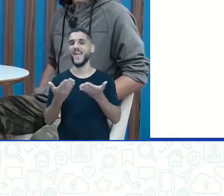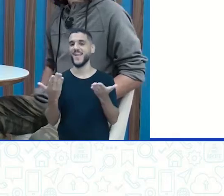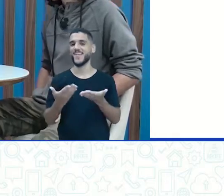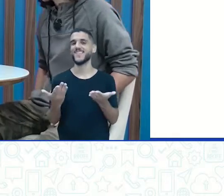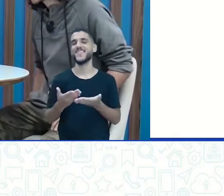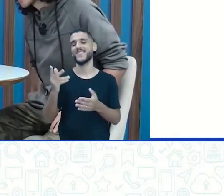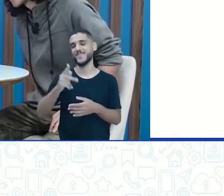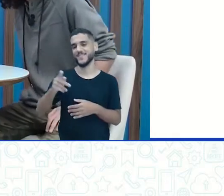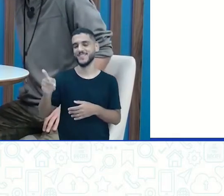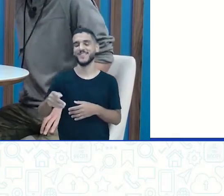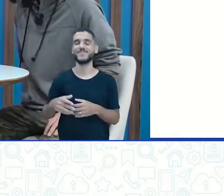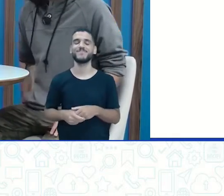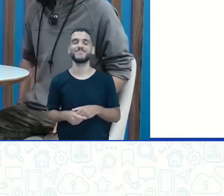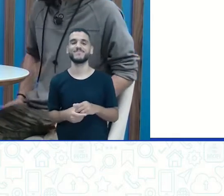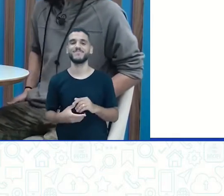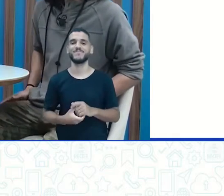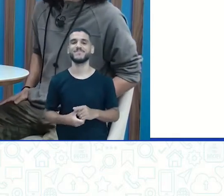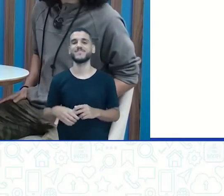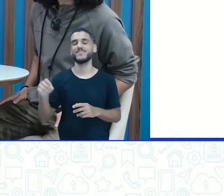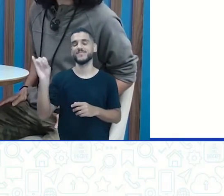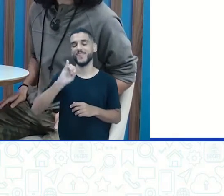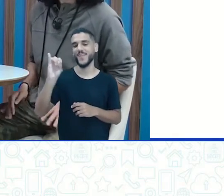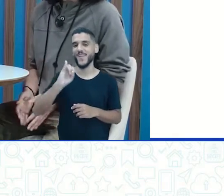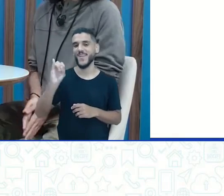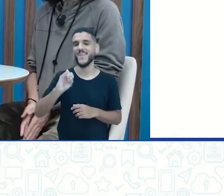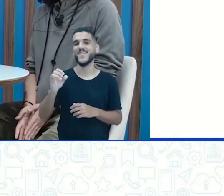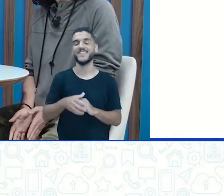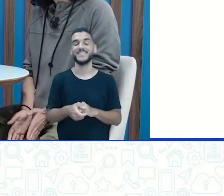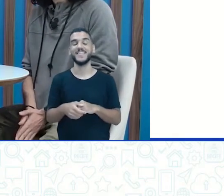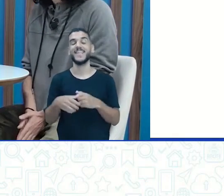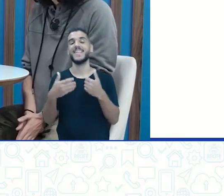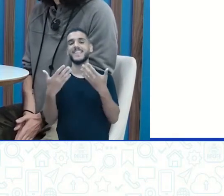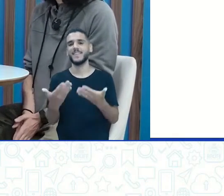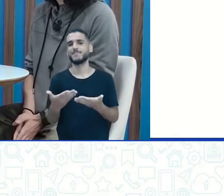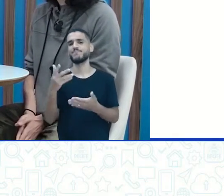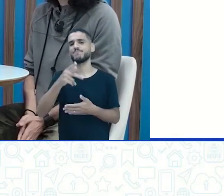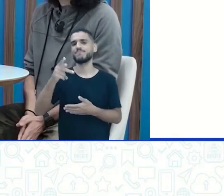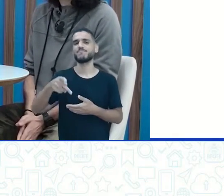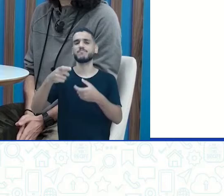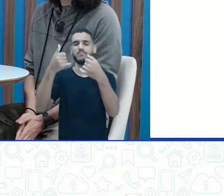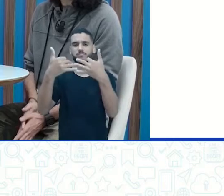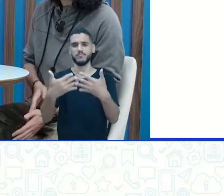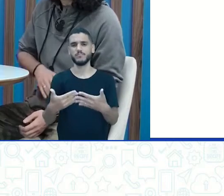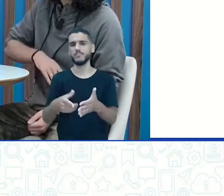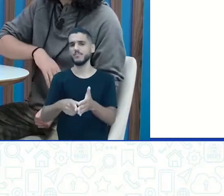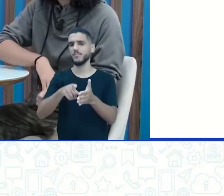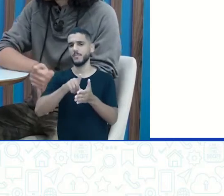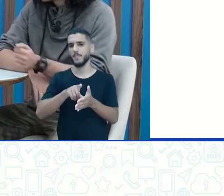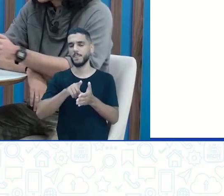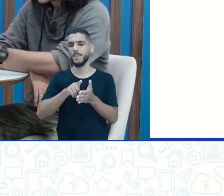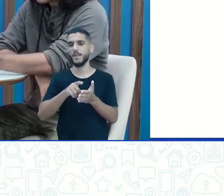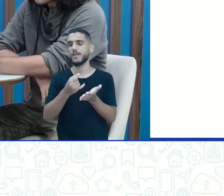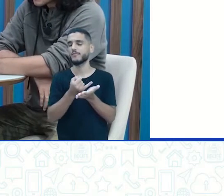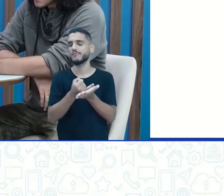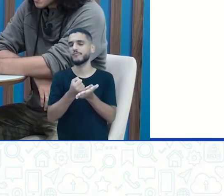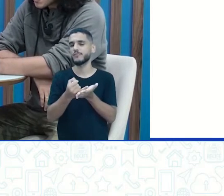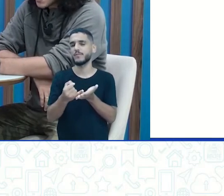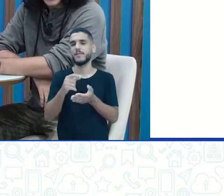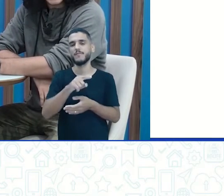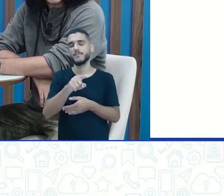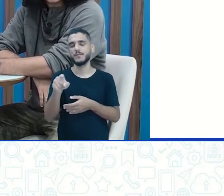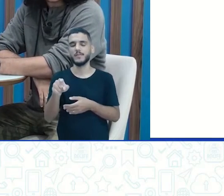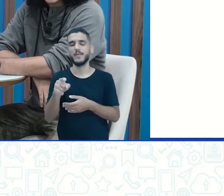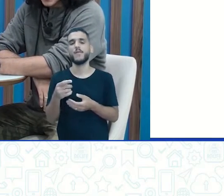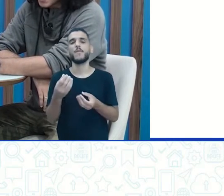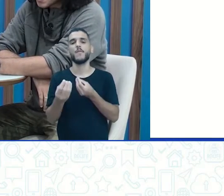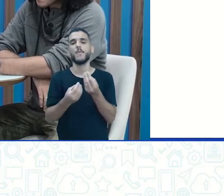vamos embora. Oi, pessoal. Como a professora Dini falou, eu vou dar uma introdução para vocês